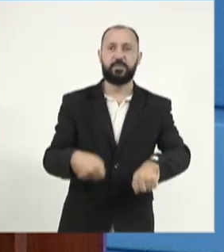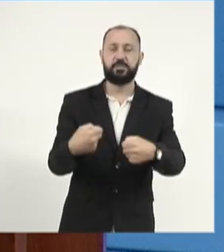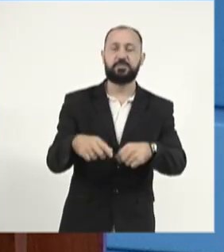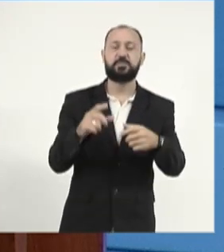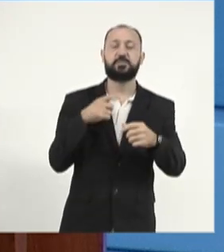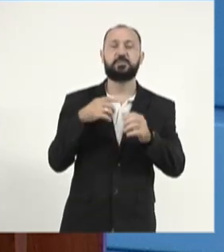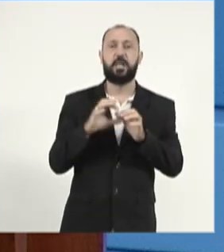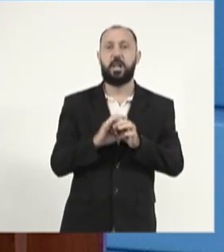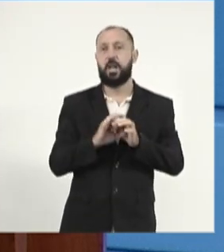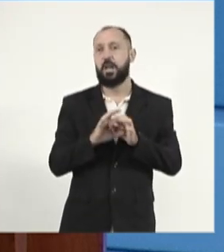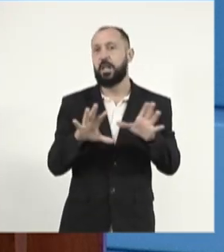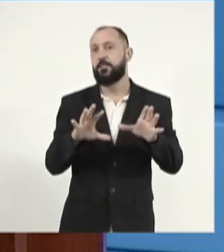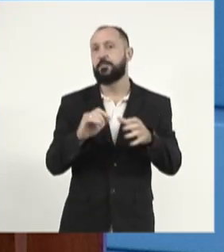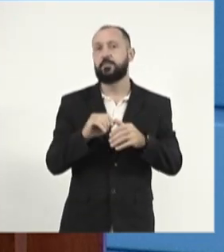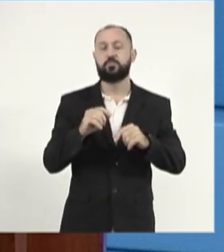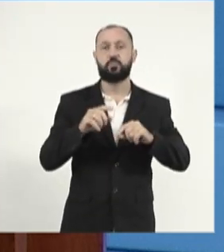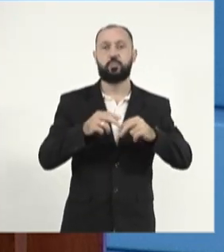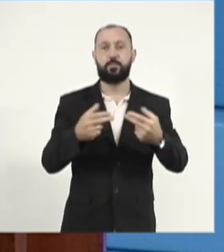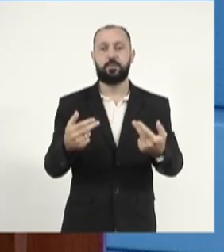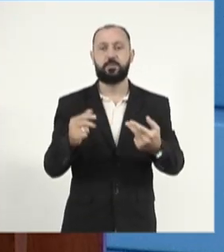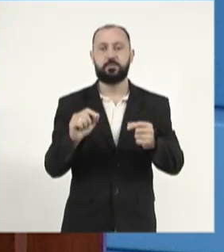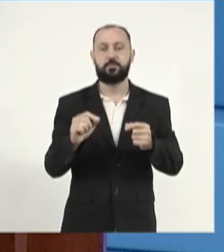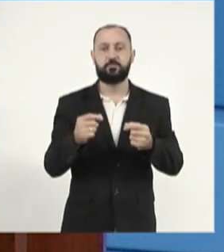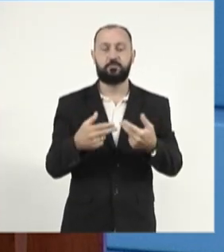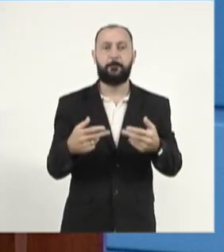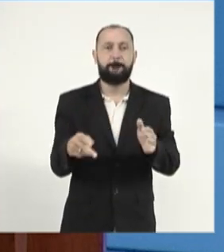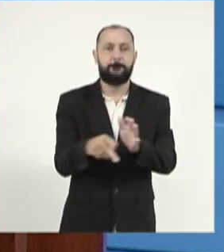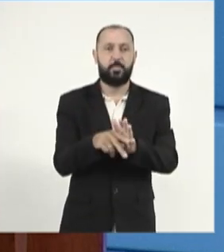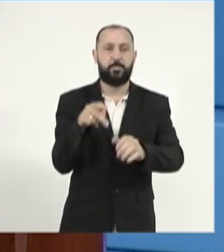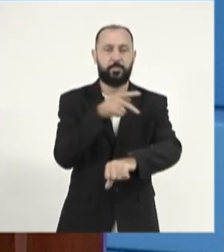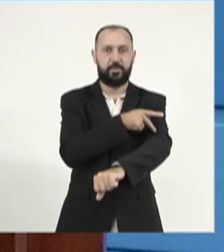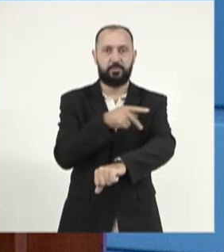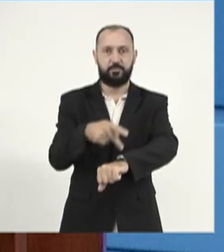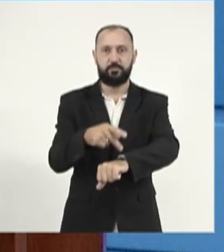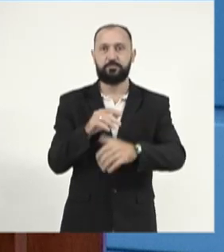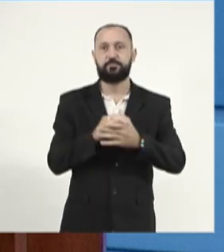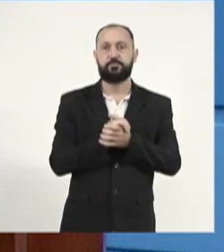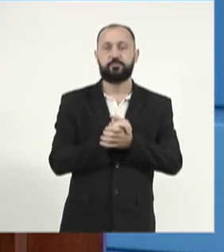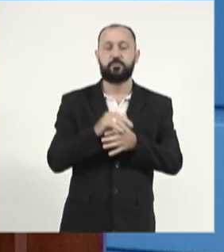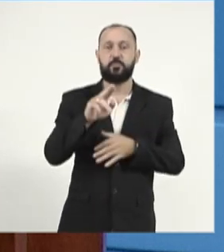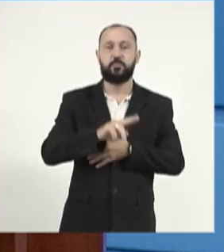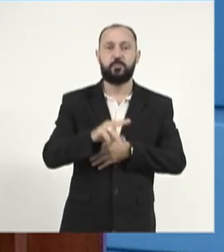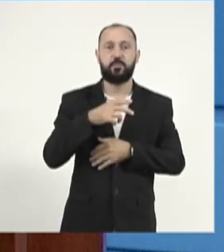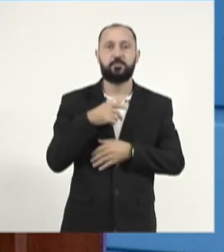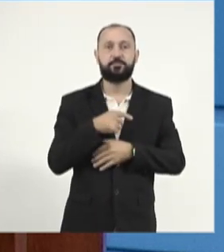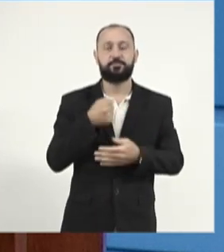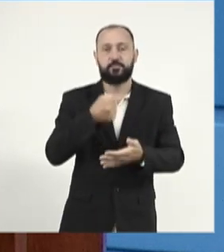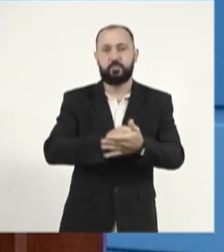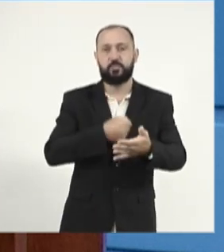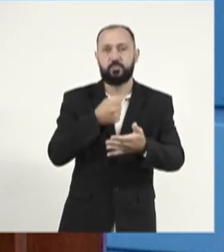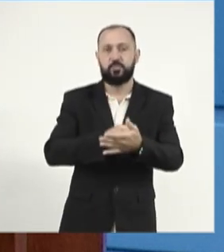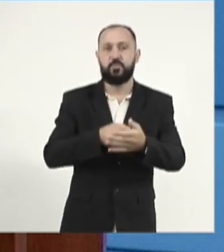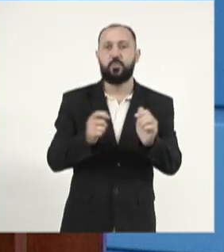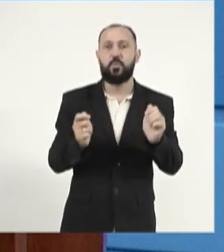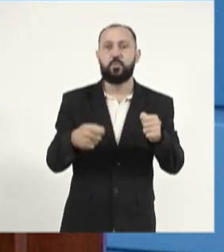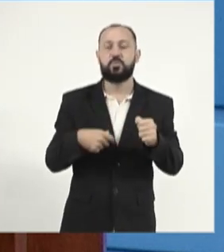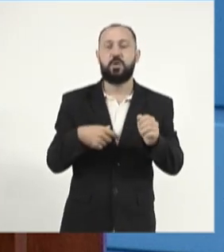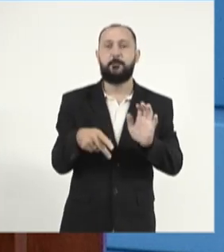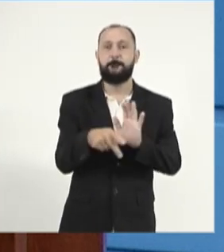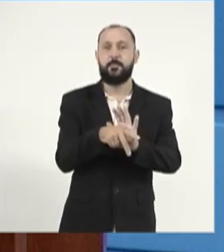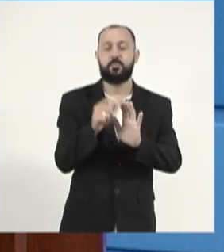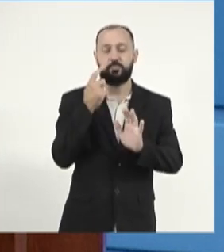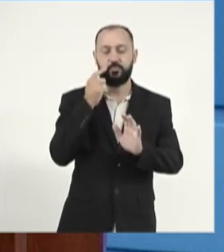e disponibilização dos materiais e recursos pedagógicos. Instrumentos para garantir condições